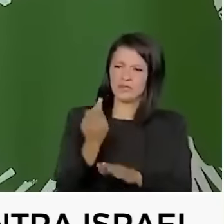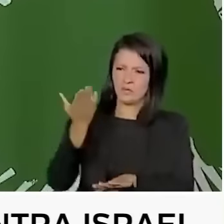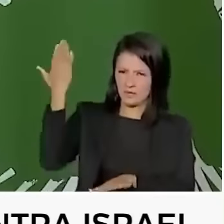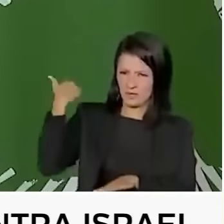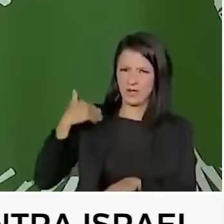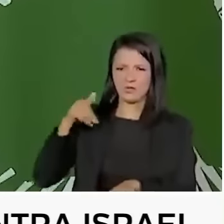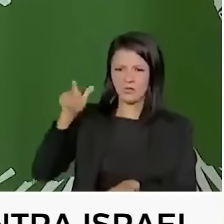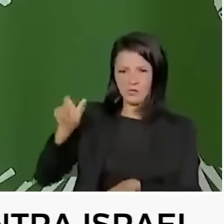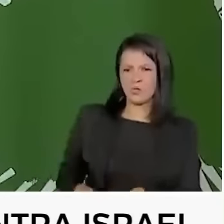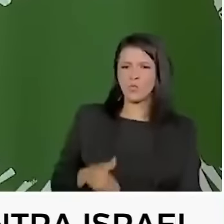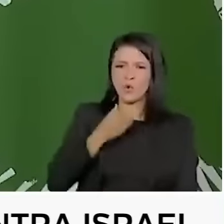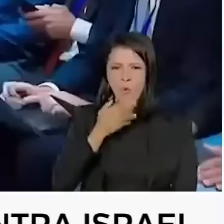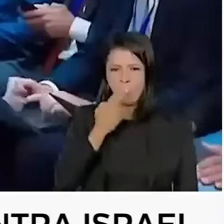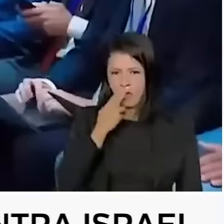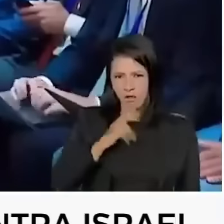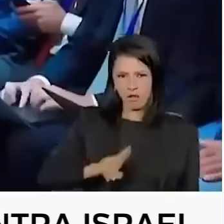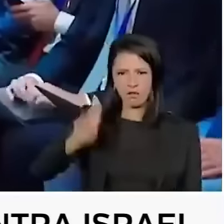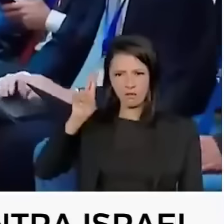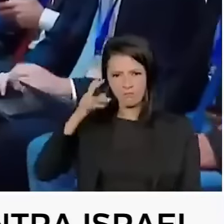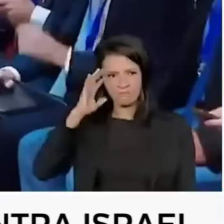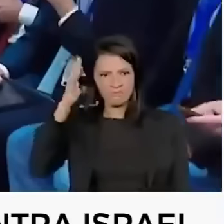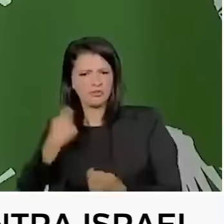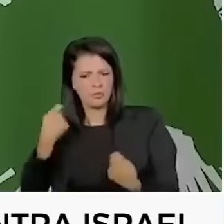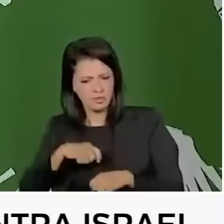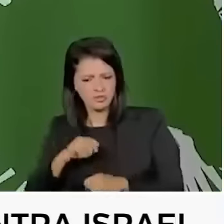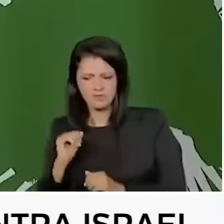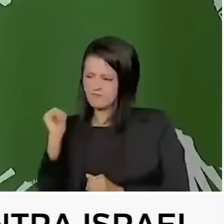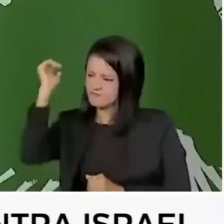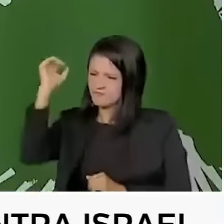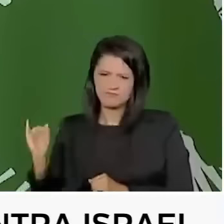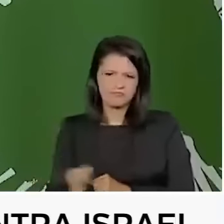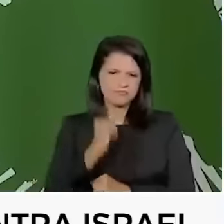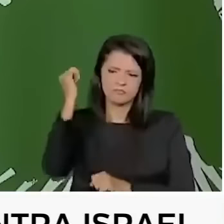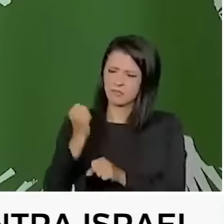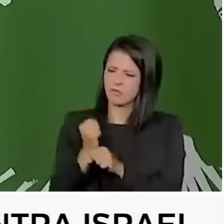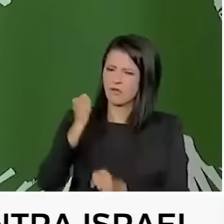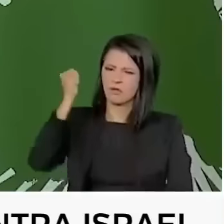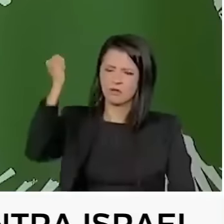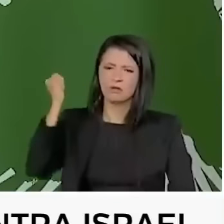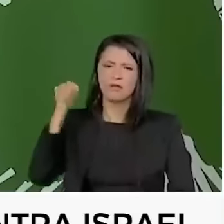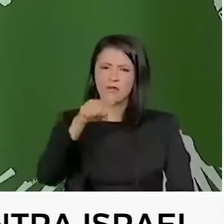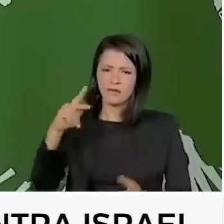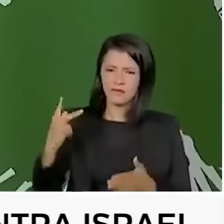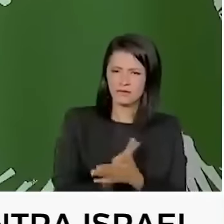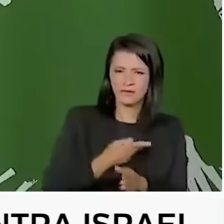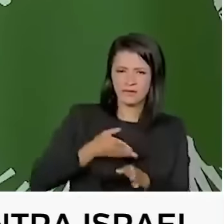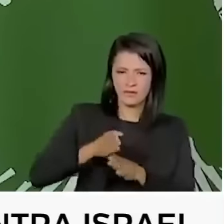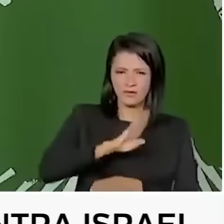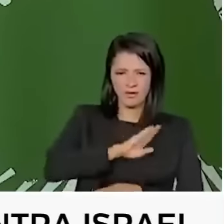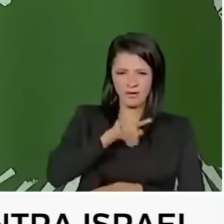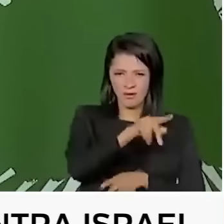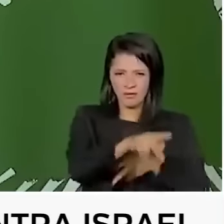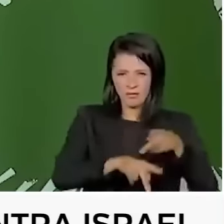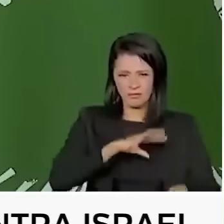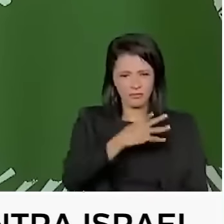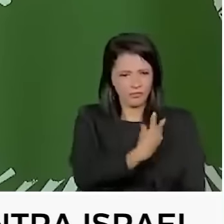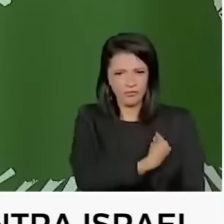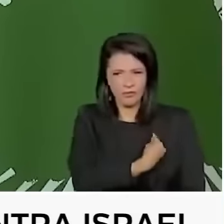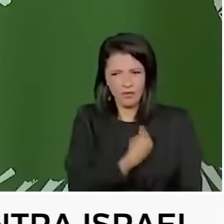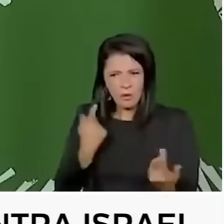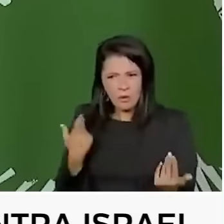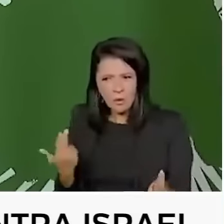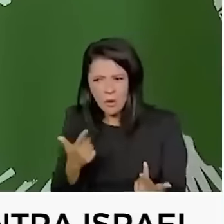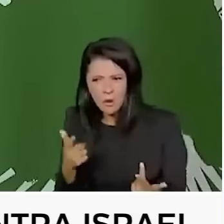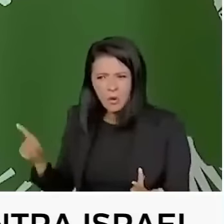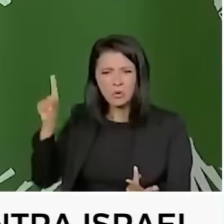nazistas na segunda guerra mundial e a decisão de Israel de declarar o brasileiro como Persona não grata que ampliam ainda mais o